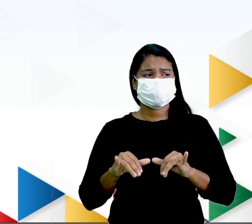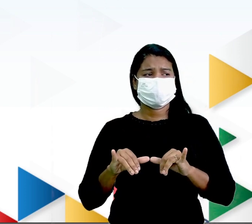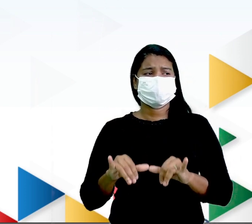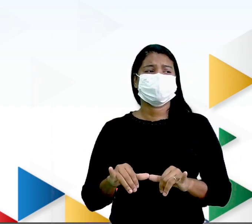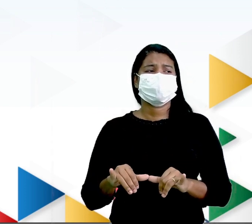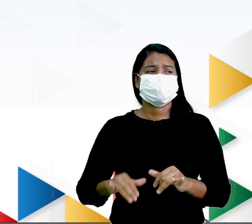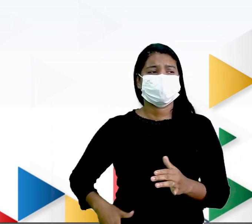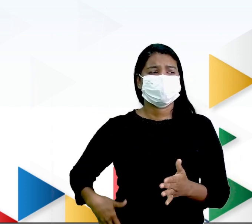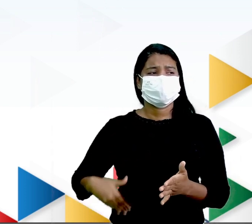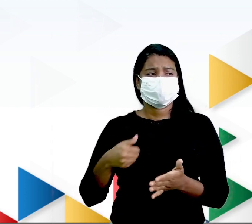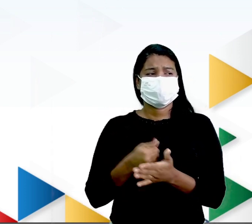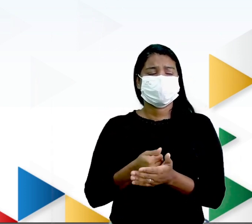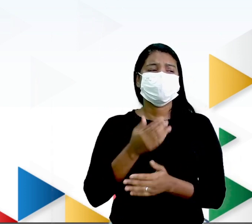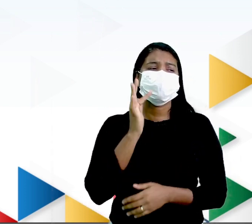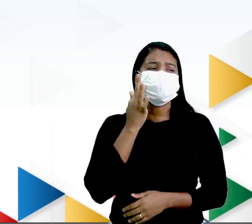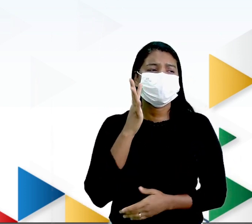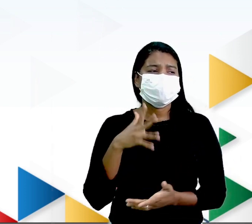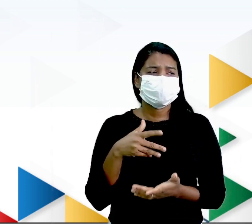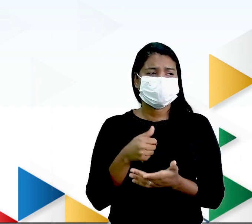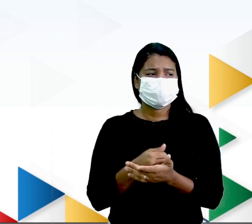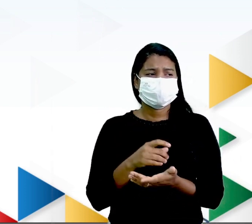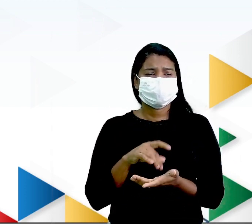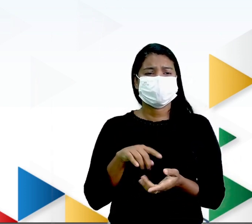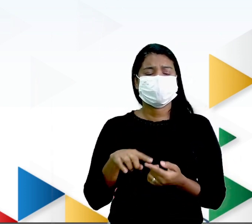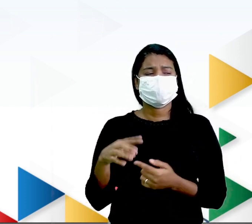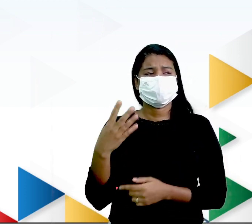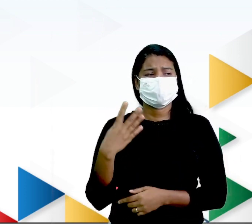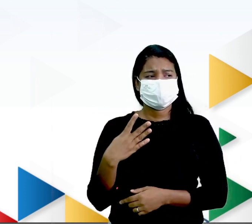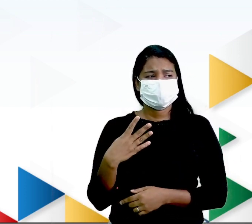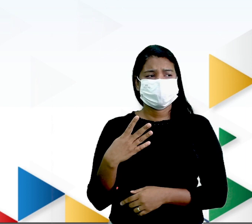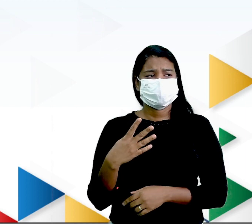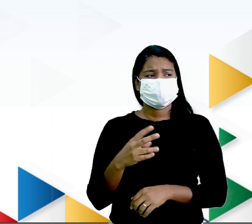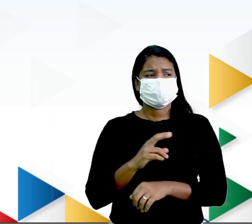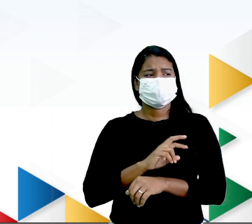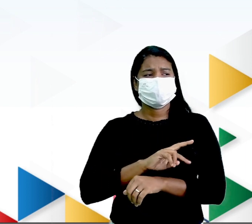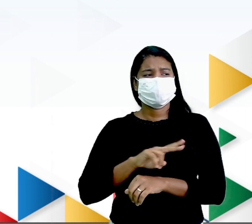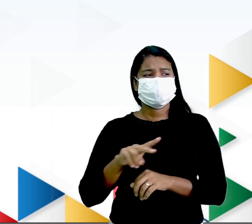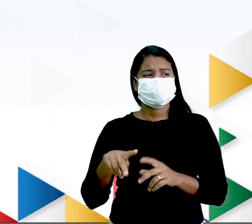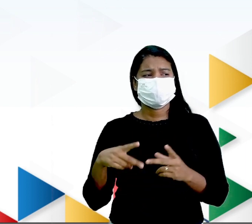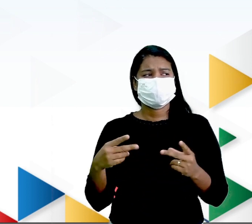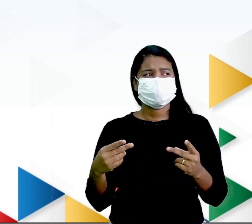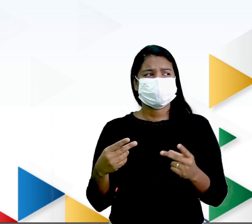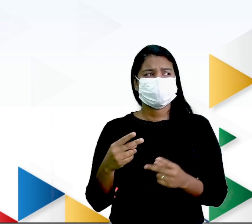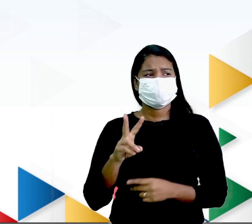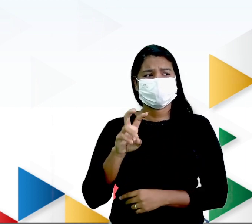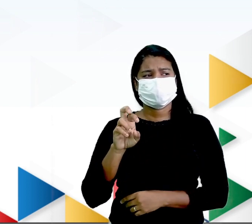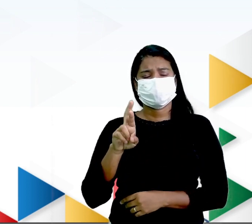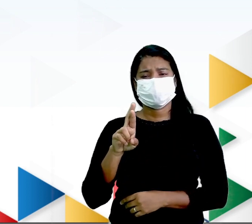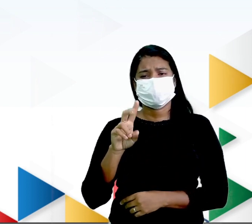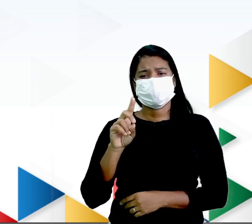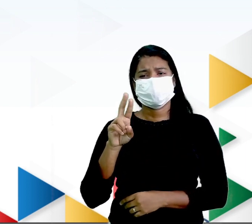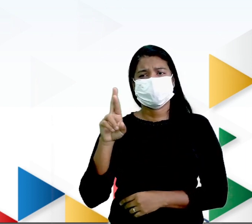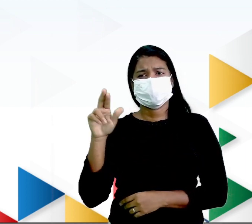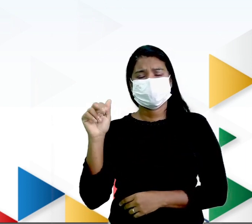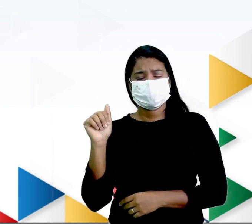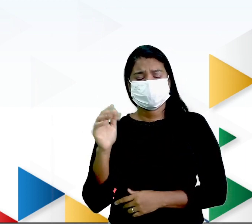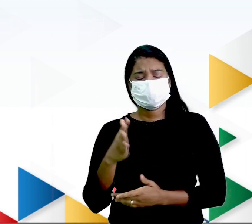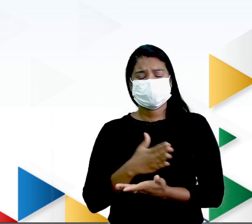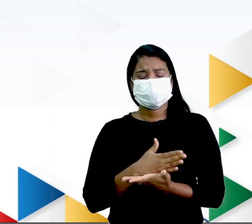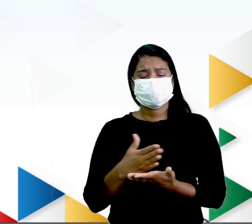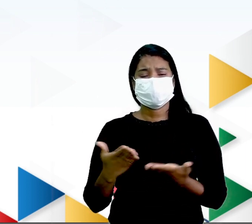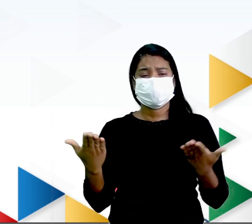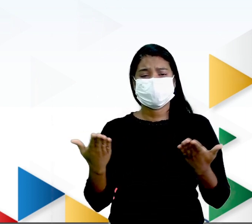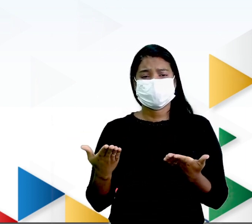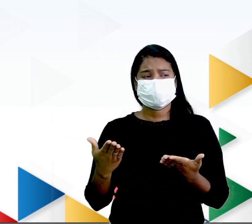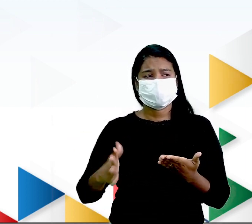dessa quantia com frutas e 1/4 com verduras e legumes. Que fração a quantia inicial a